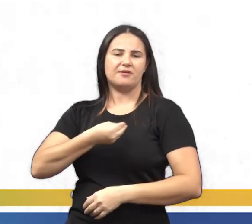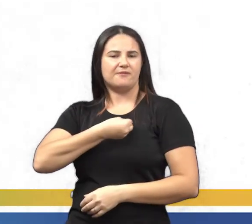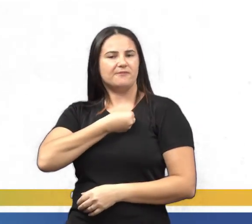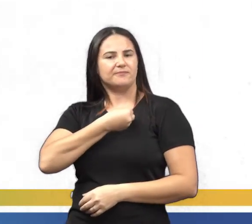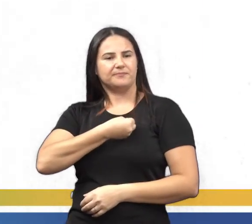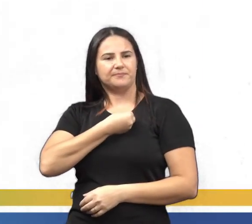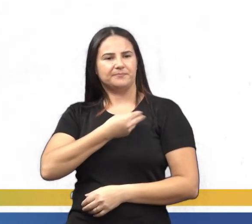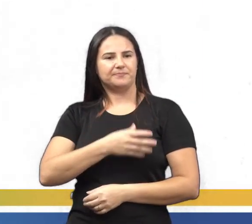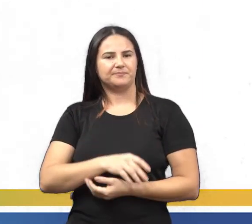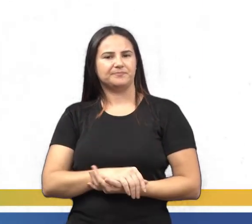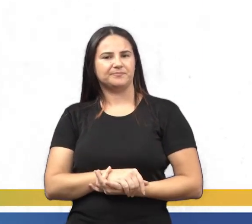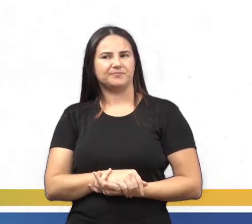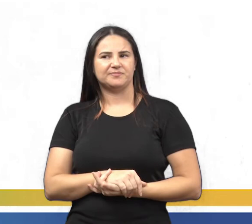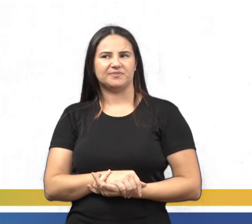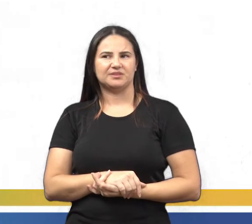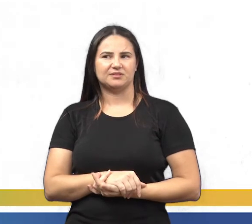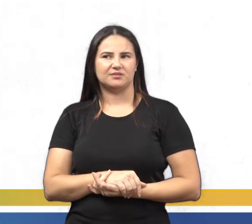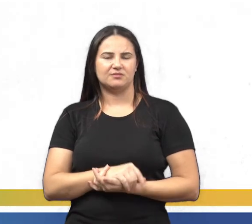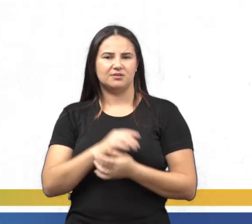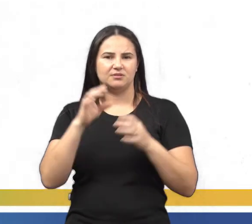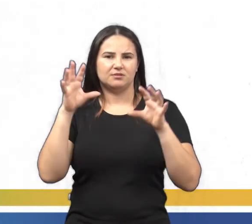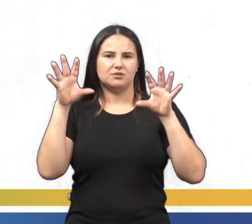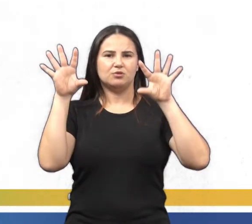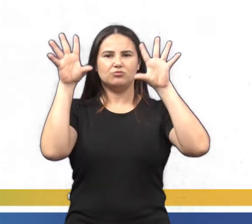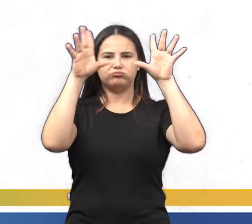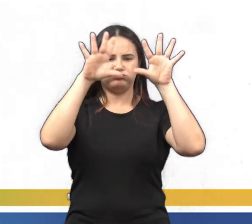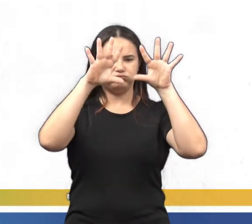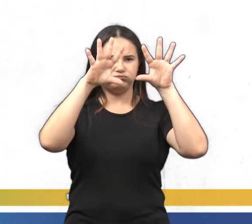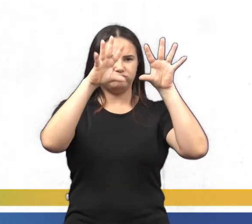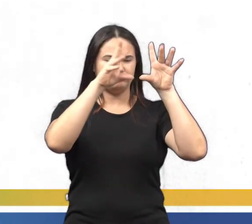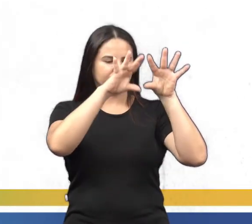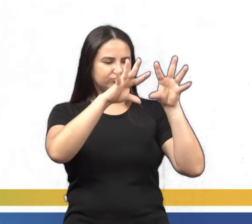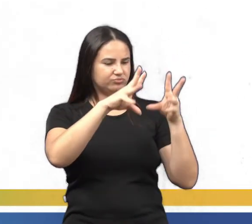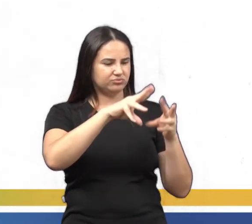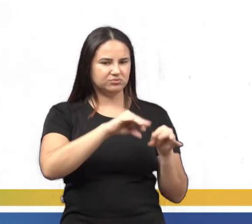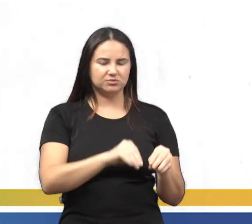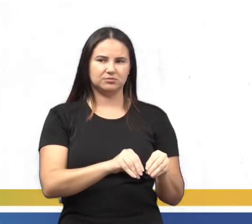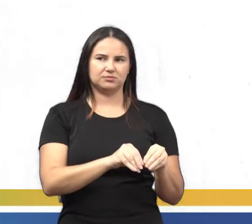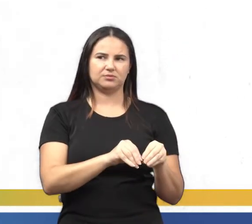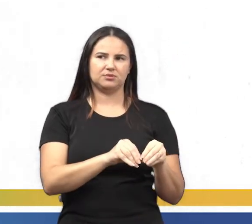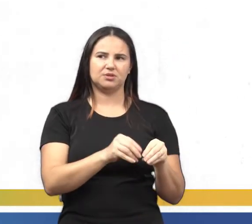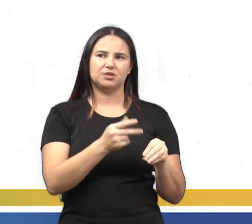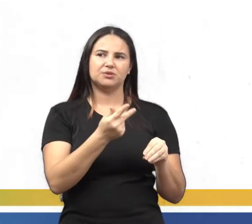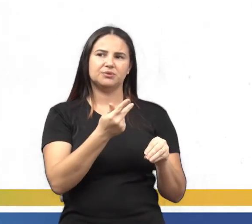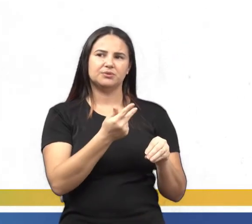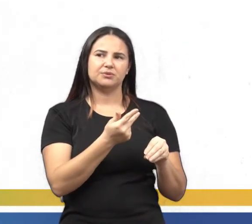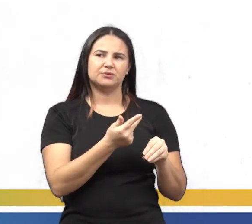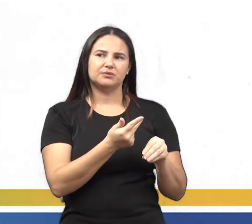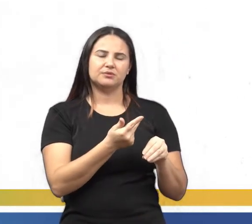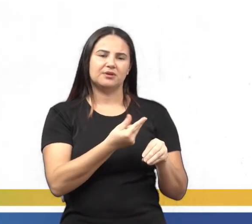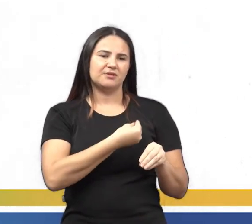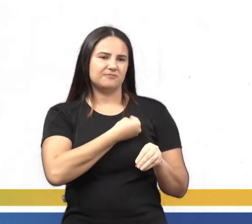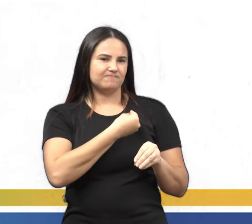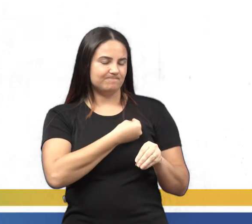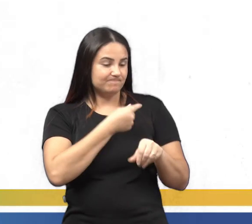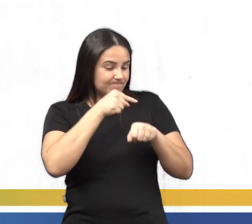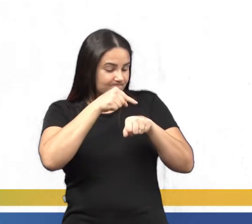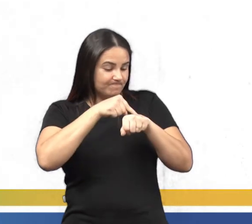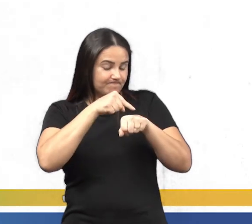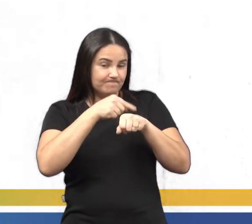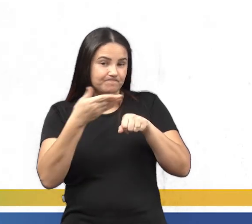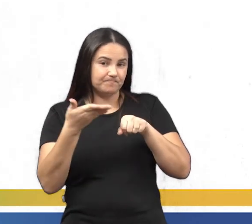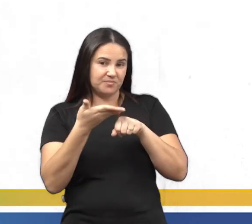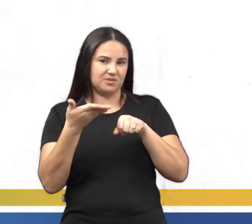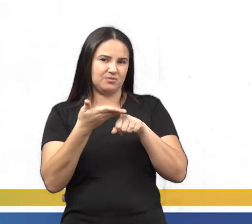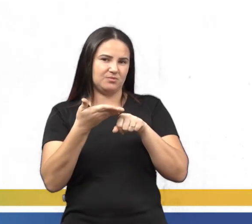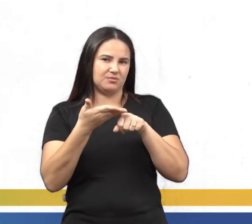leve que se desfaz como a neve. É como o fumo que se esvai. A vida dura um momento,